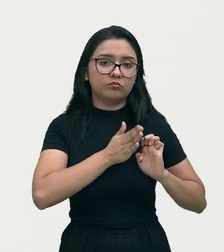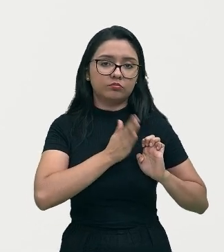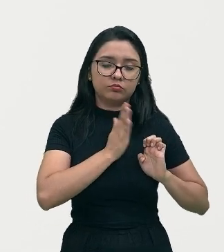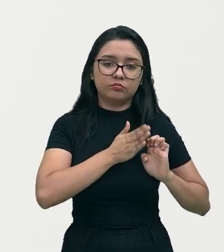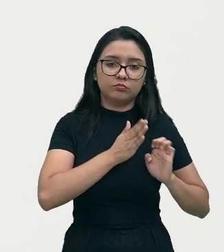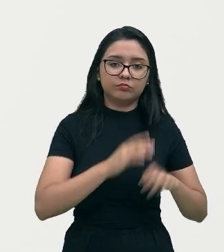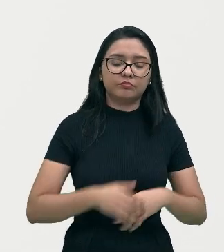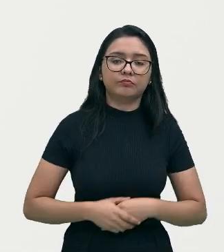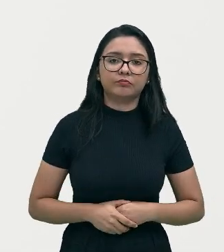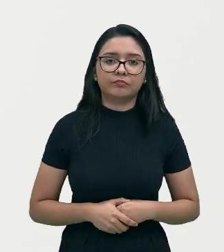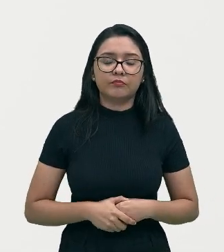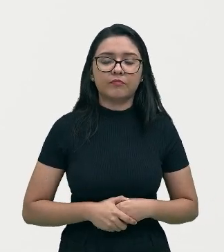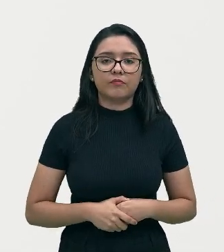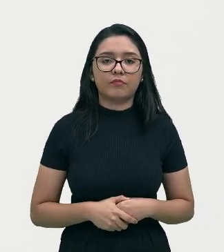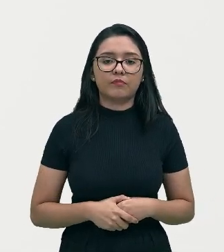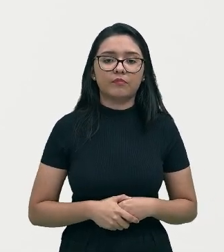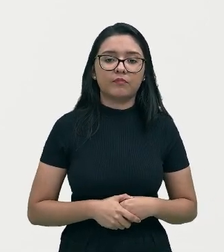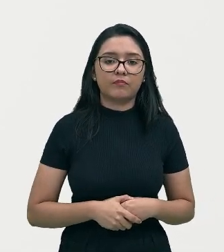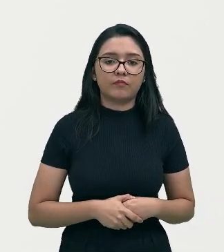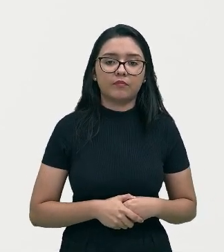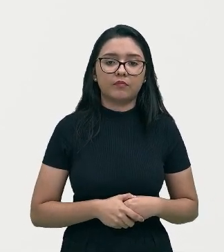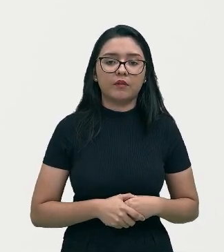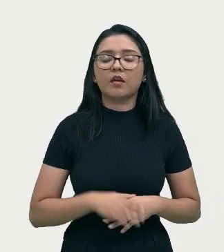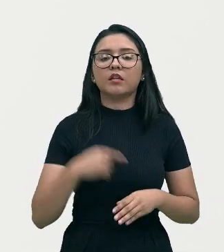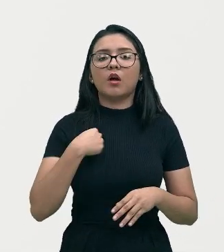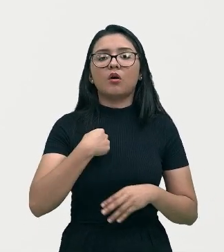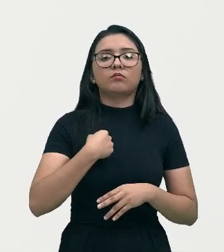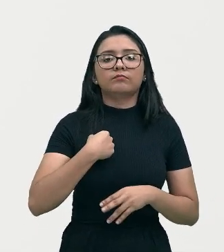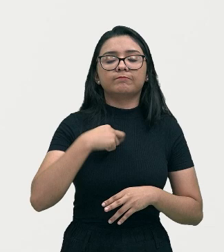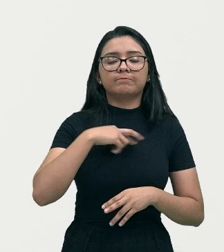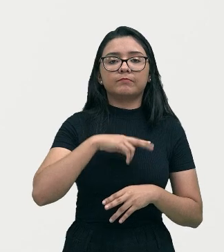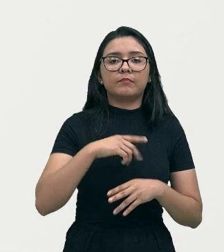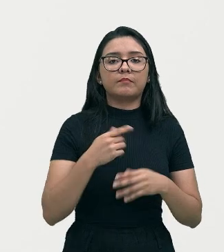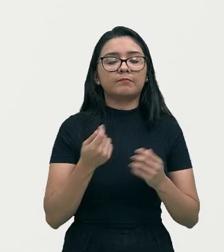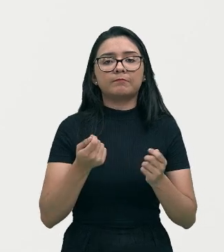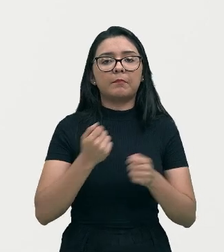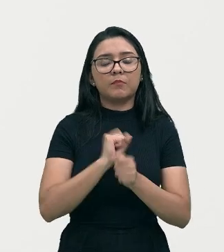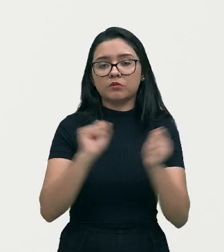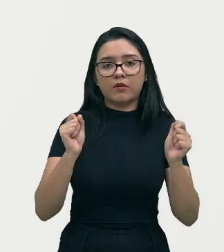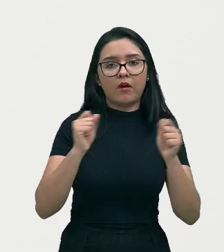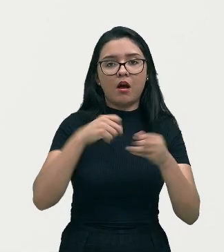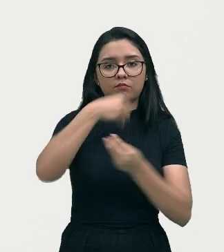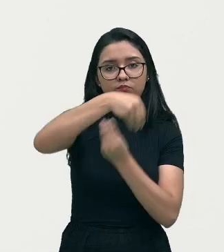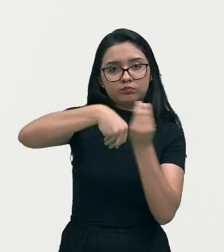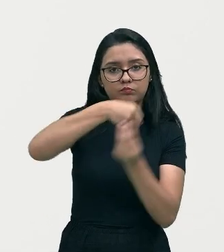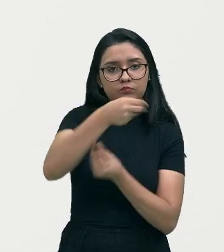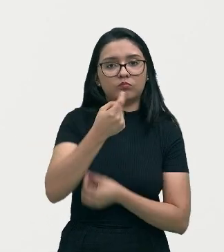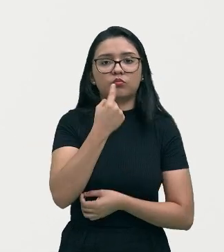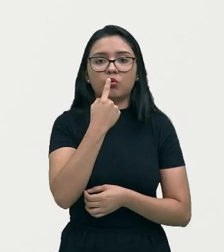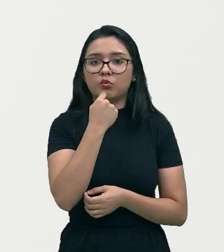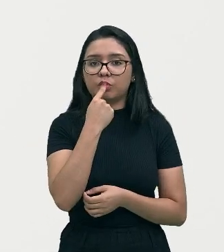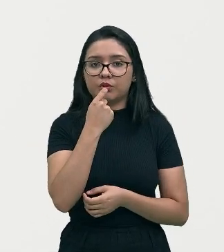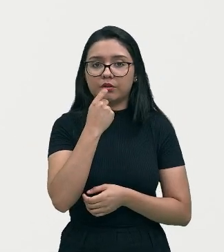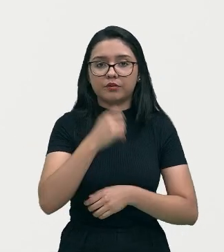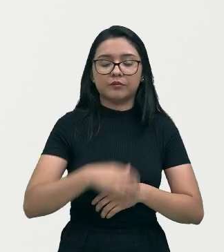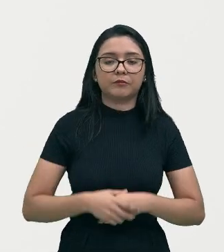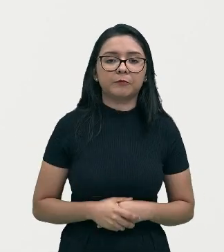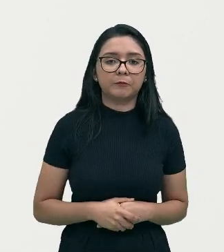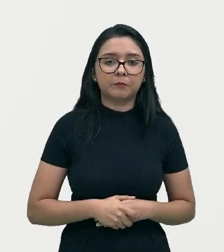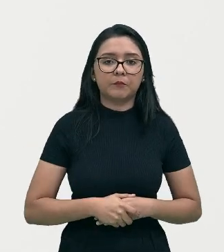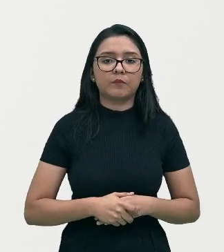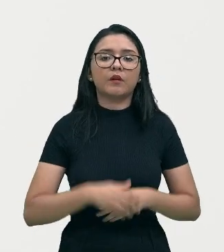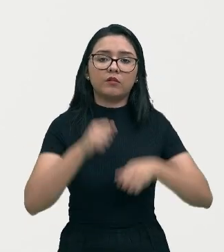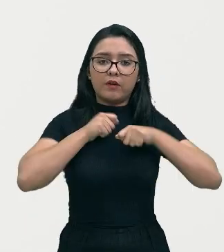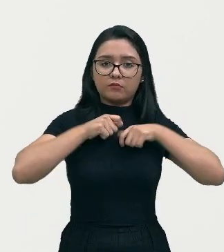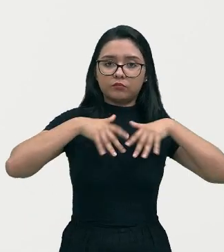ventrículo esquerdo, tá? Então, não ocorre a mistura do sangue, tá? Então, o sangue que chegou ali do corpo, né, vai ser enviado ali